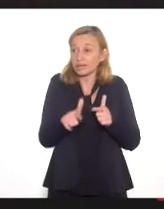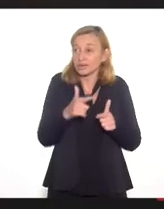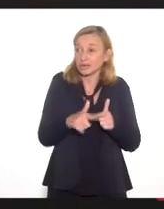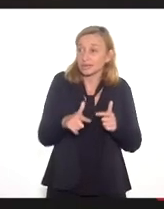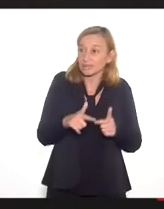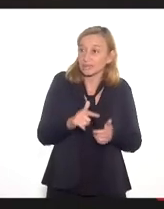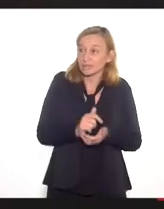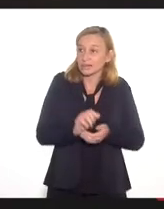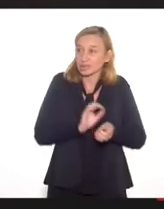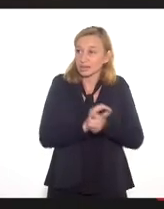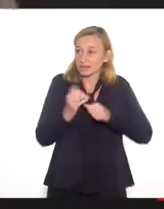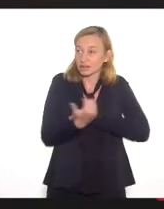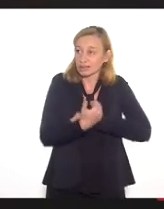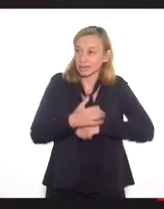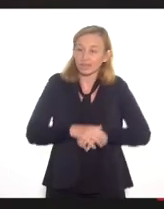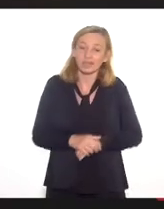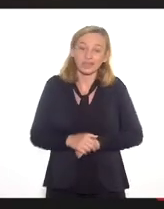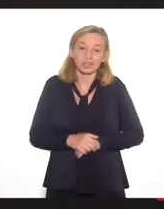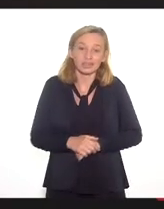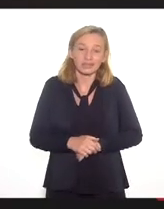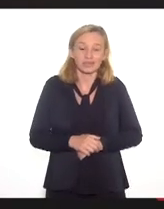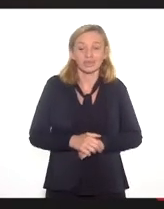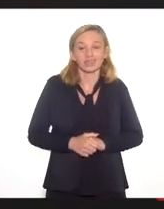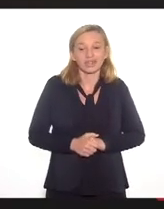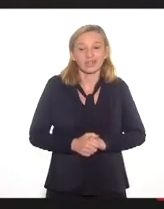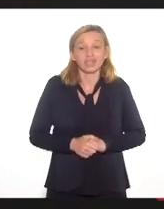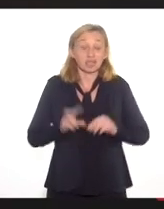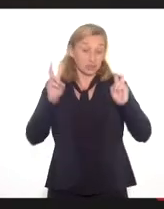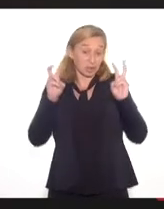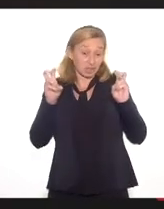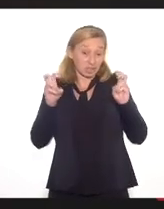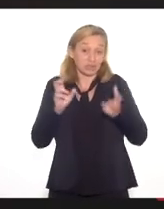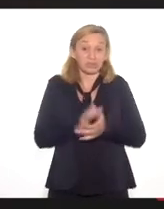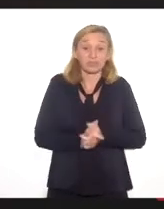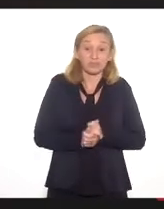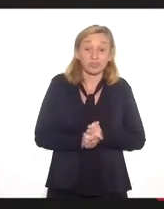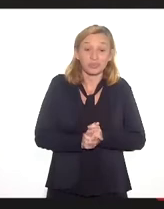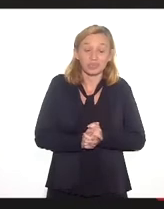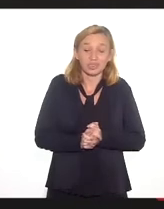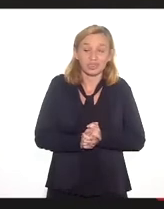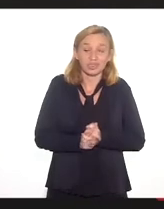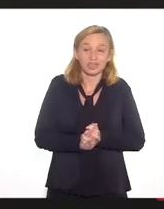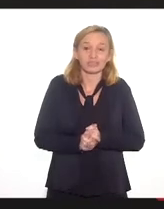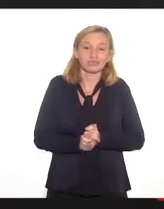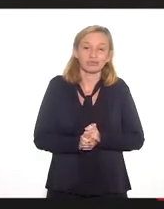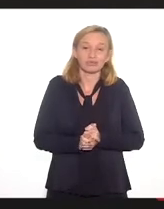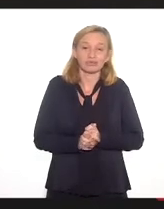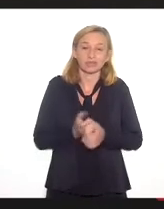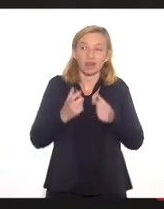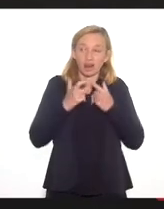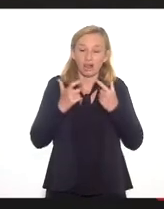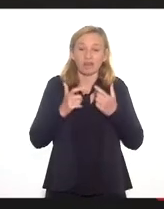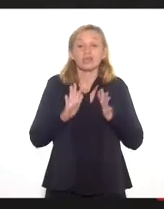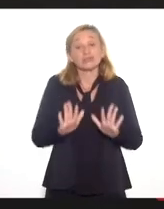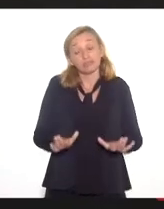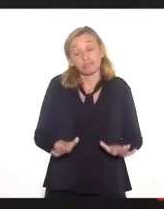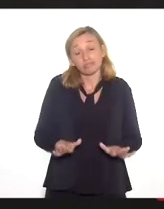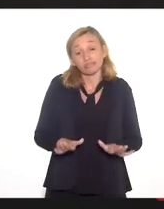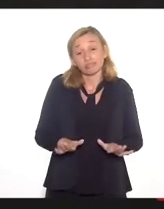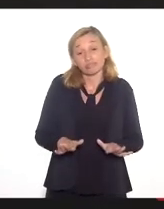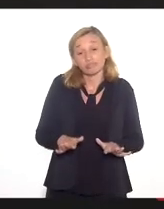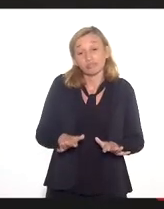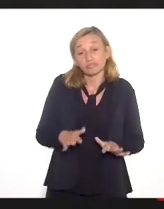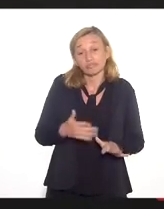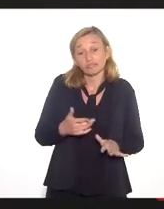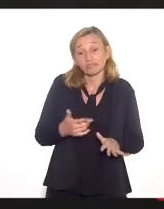que chega para agravar toda essa situação de uma maneira absolutamente alarmante então nós estamos sem o